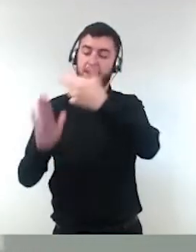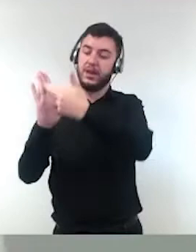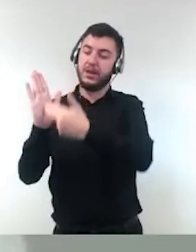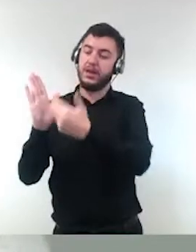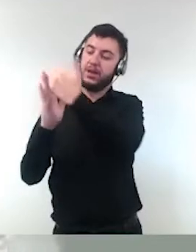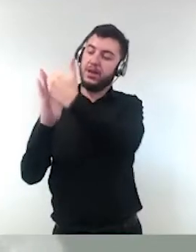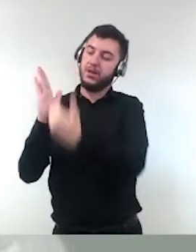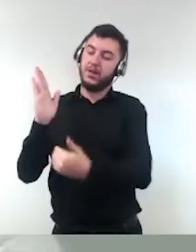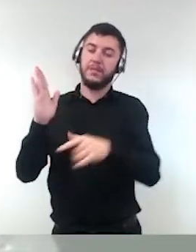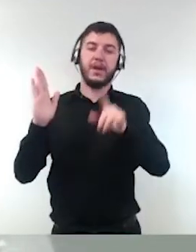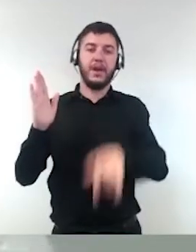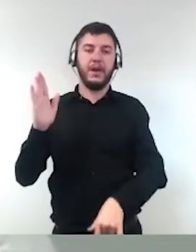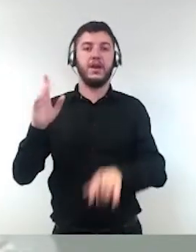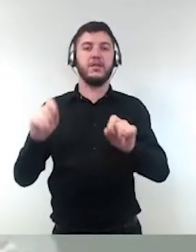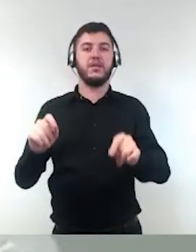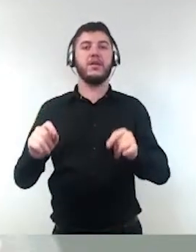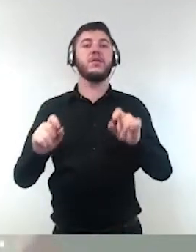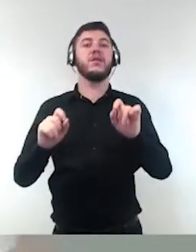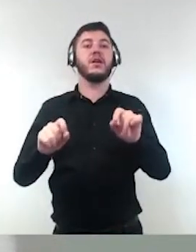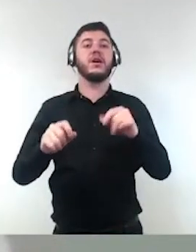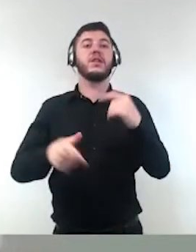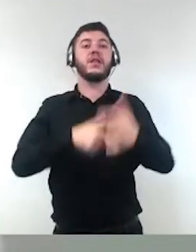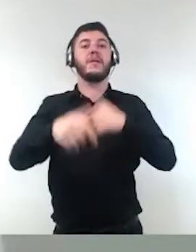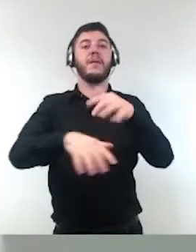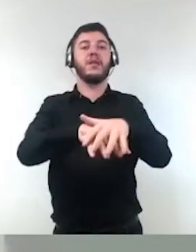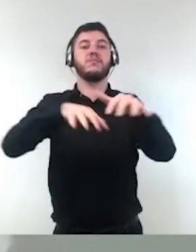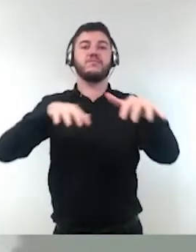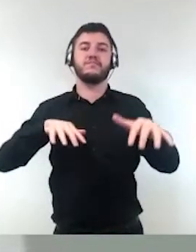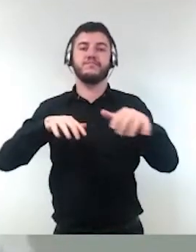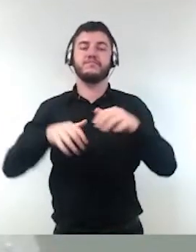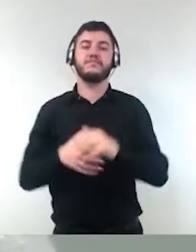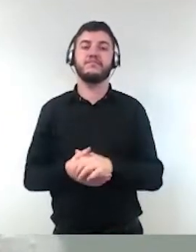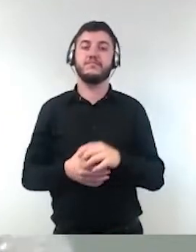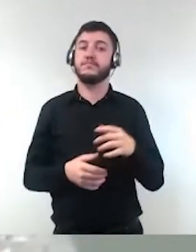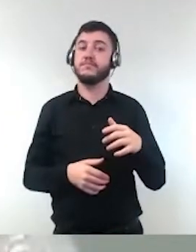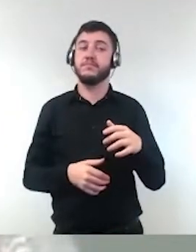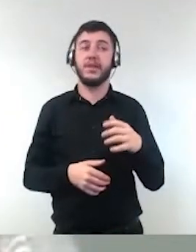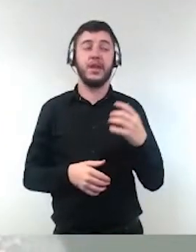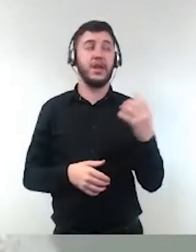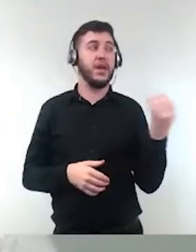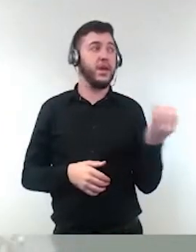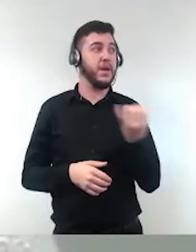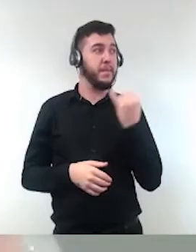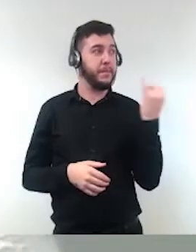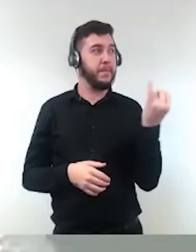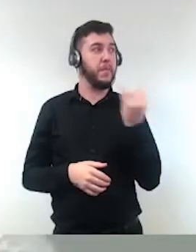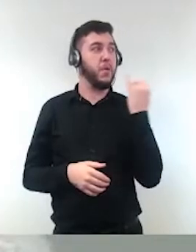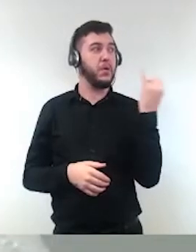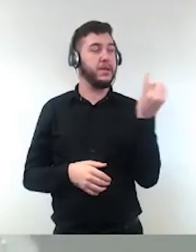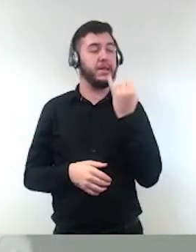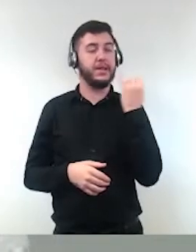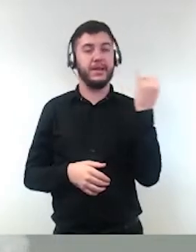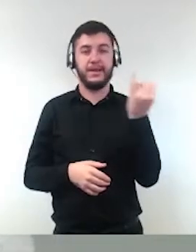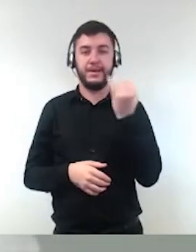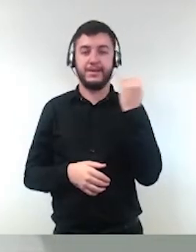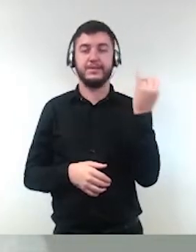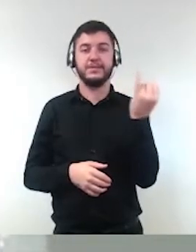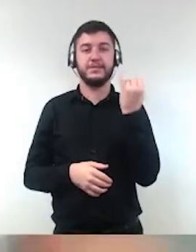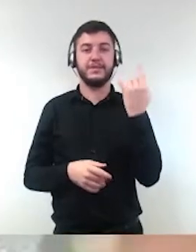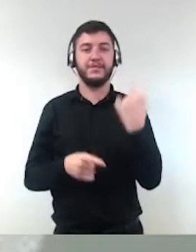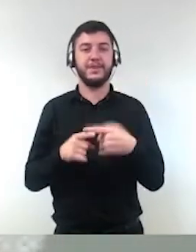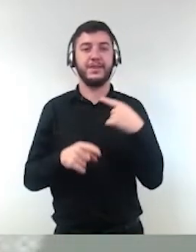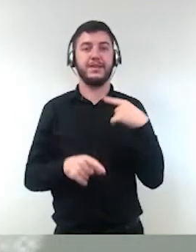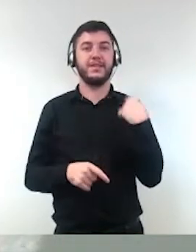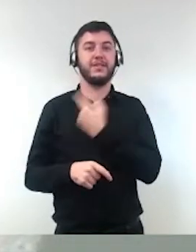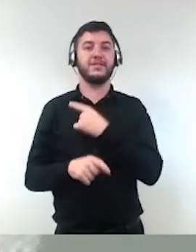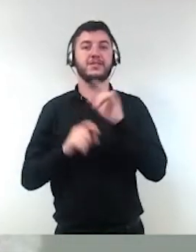quanto à questão do teletrabalho. Isso é relevante. Por quê? Para não ficar entre os